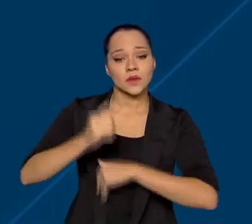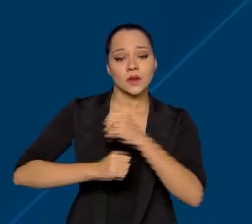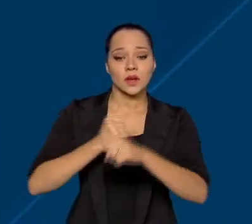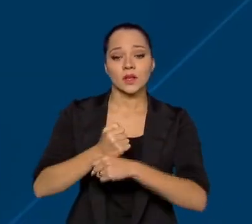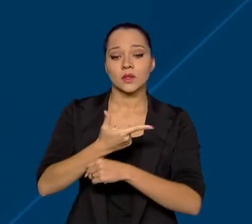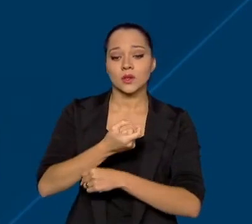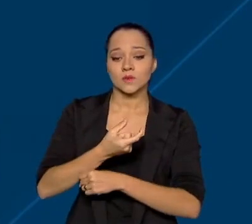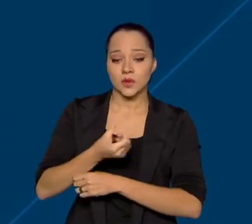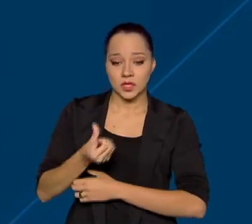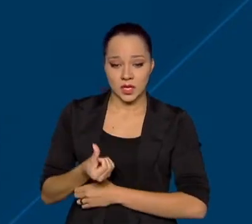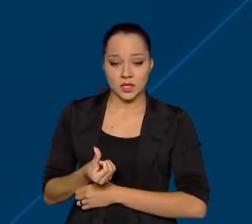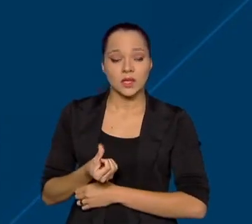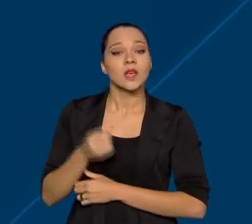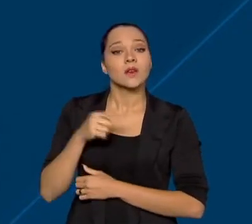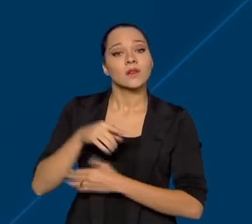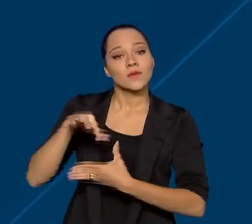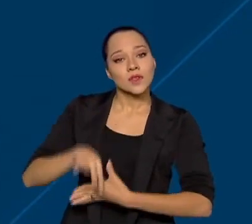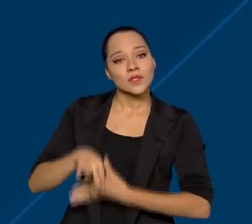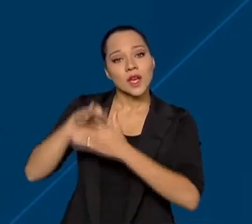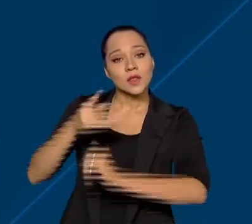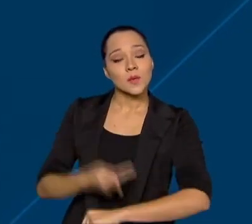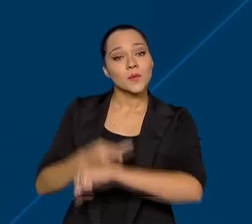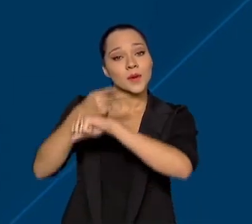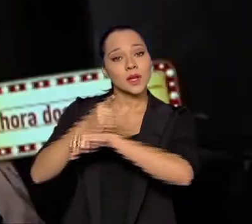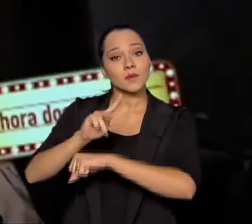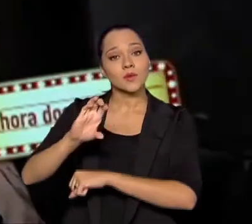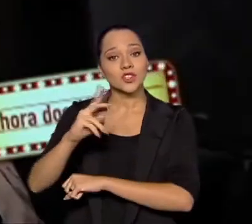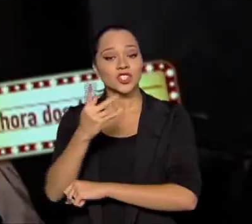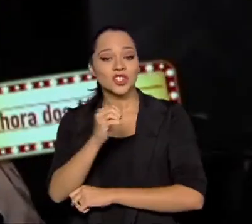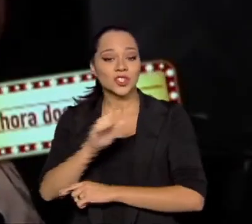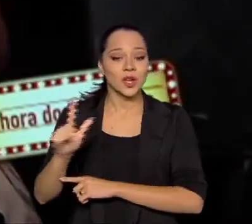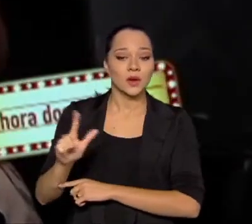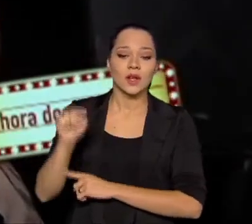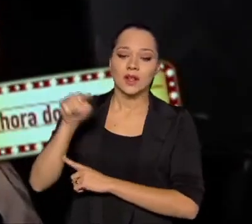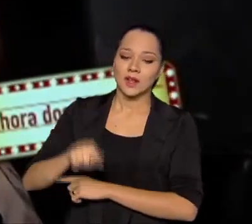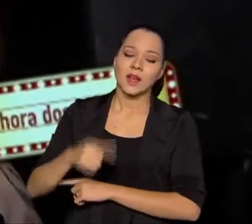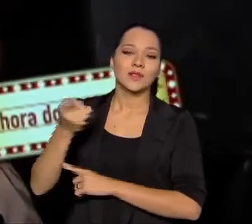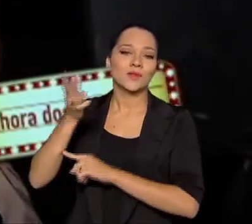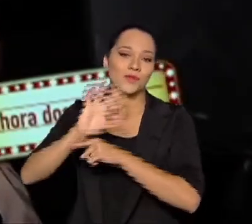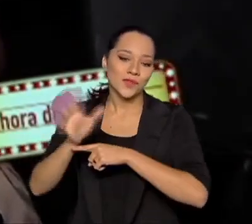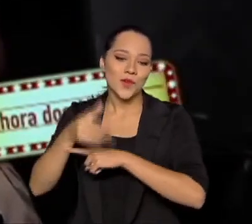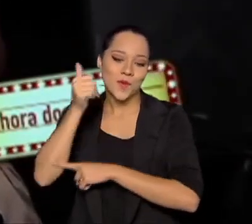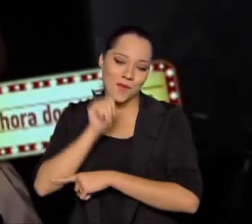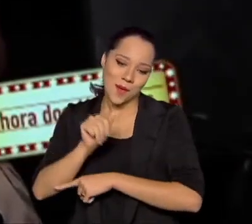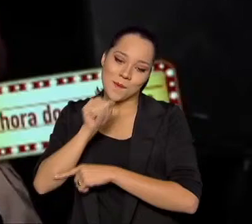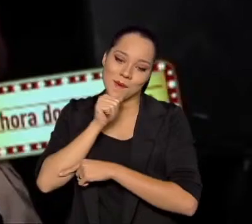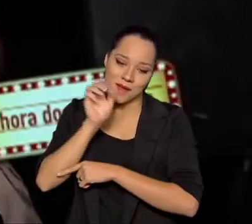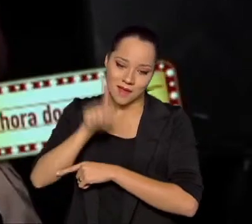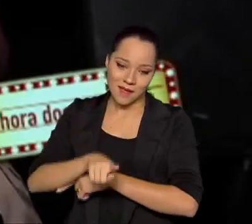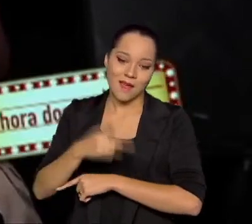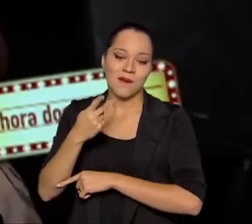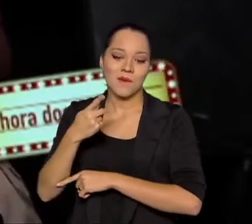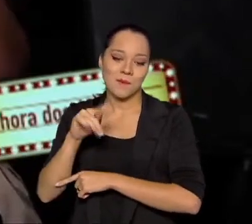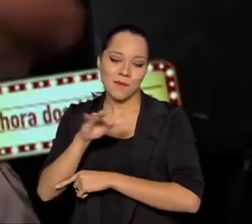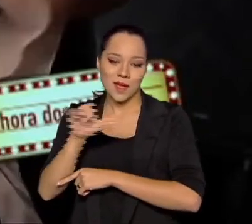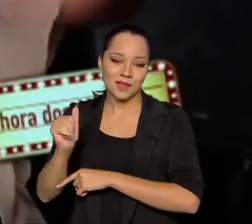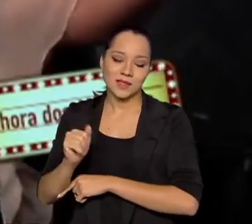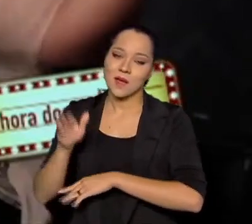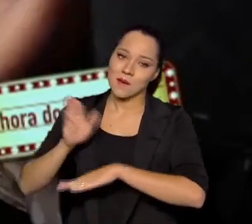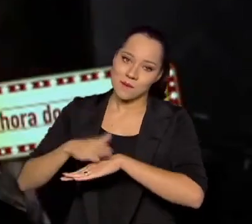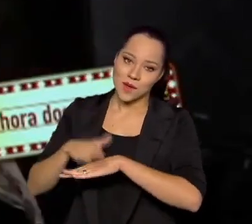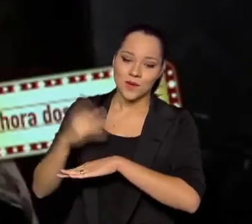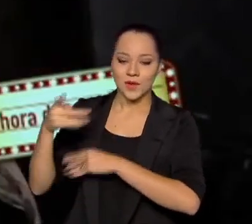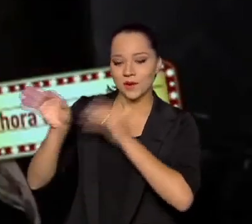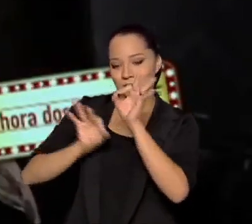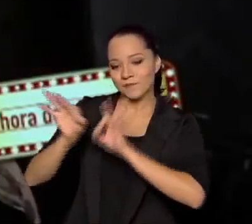2006, quando foi indicado ao Prêmio Shell no ano de estreia de Minha Mãe é uma Peça, uma comédia montada por ele